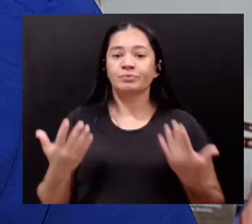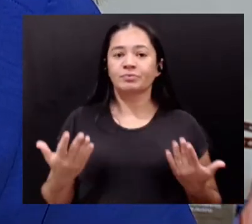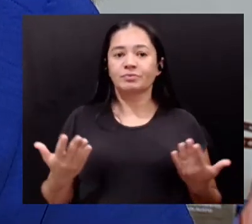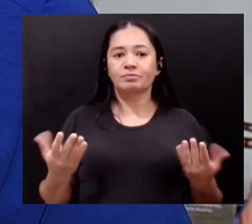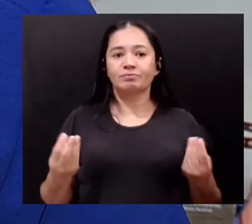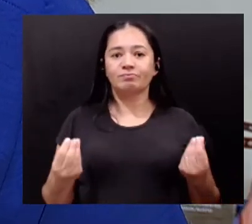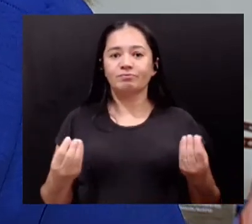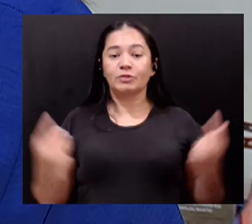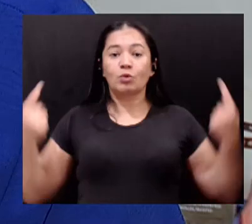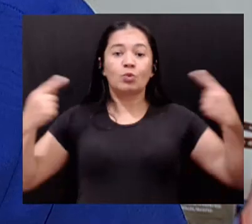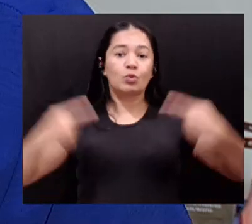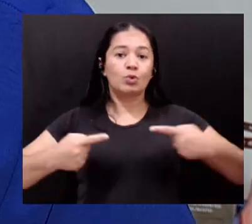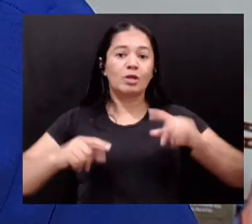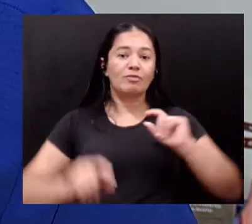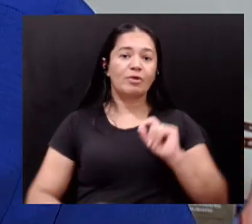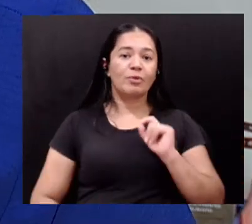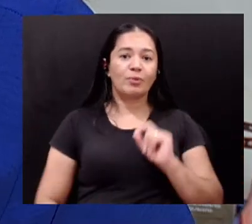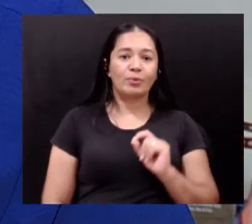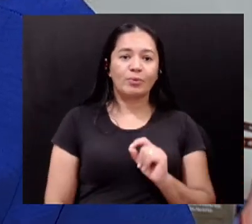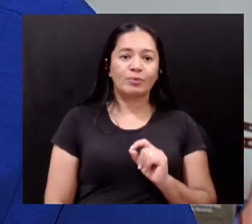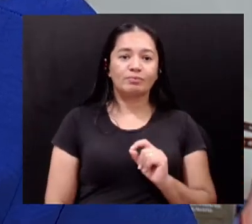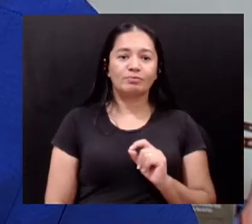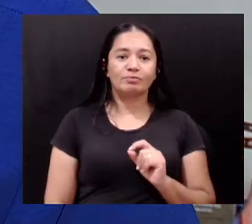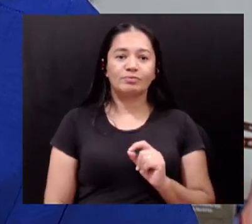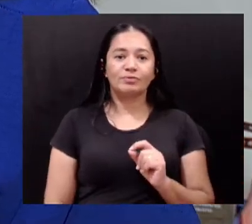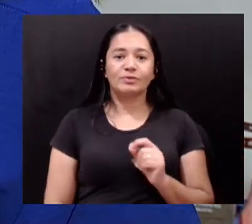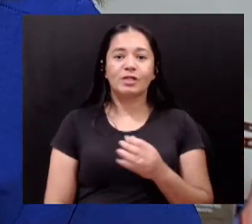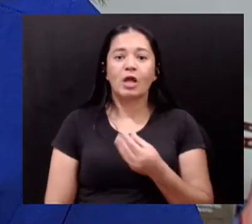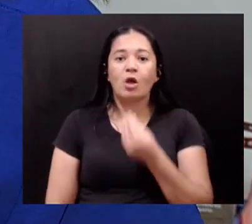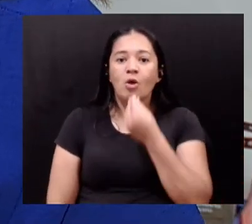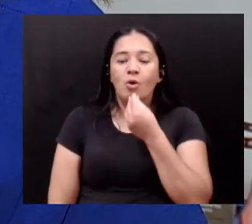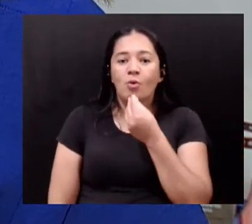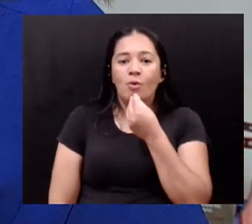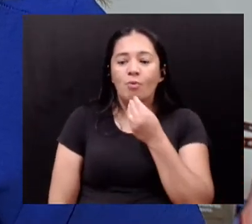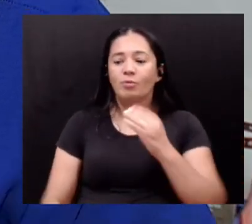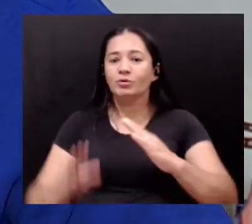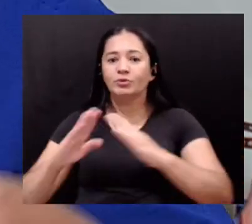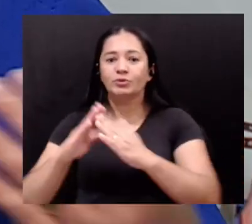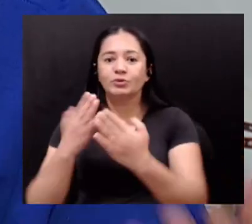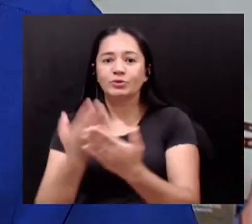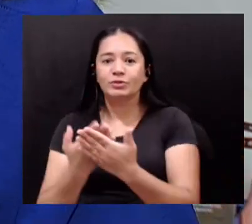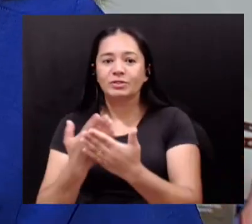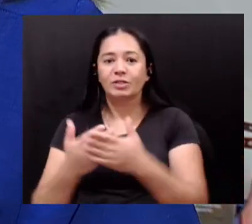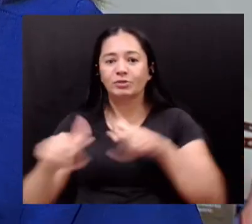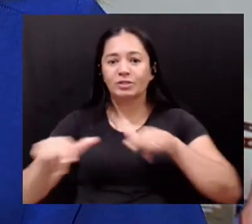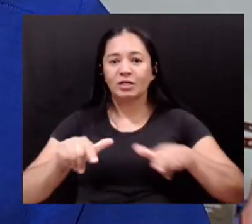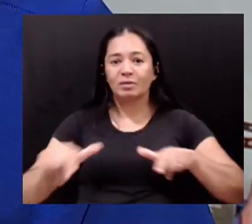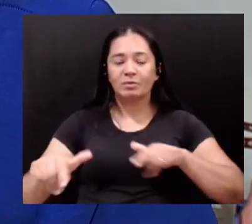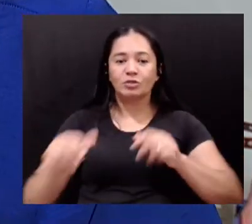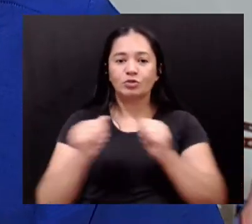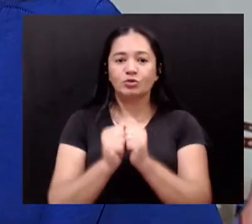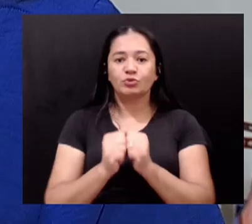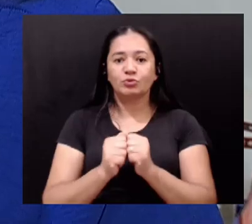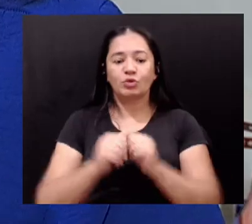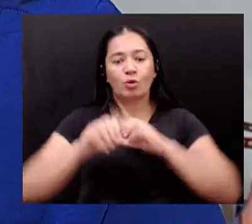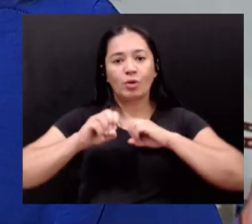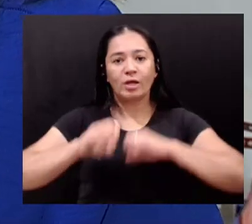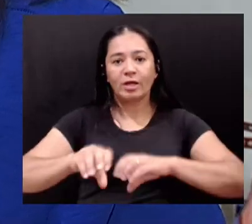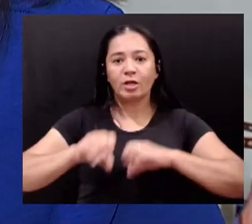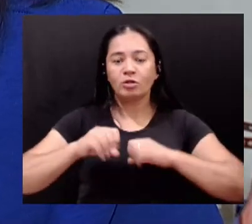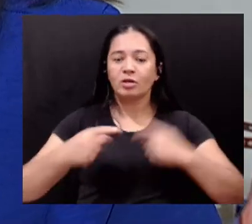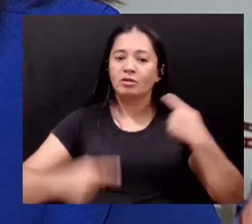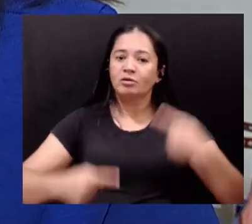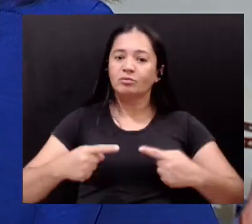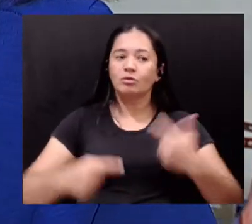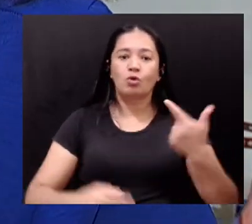Parlamento Jovem é realmente oportunizar as escolas o trabalho com a educação política com os outros alunos, não só com aquele que vai